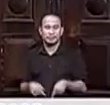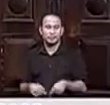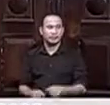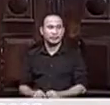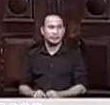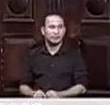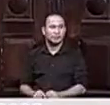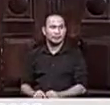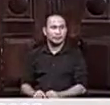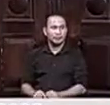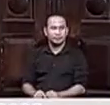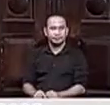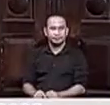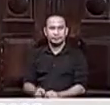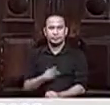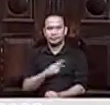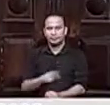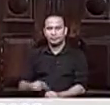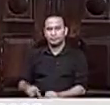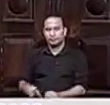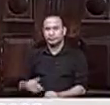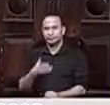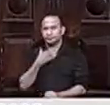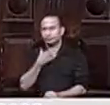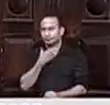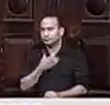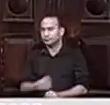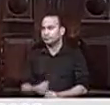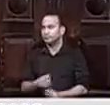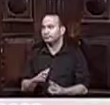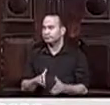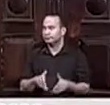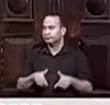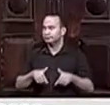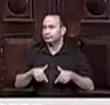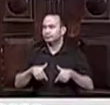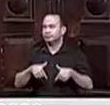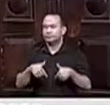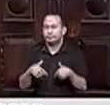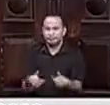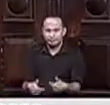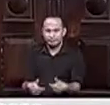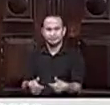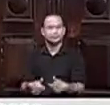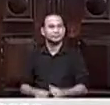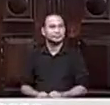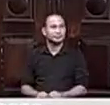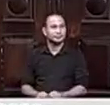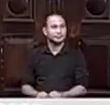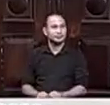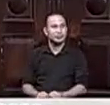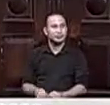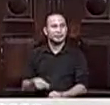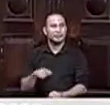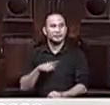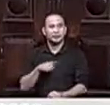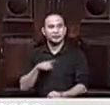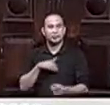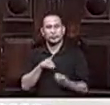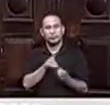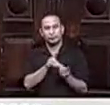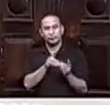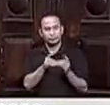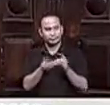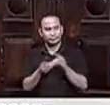debatendo, o presidente Pisciani presidiu a sessão, nós tivemos uma posição contrária